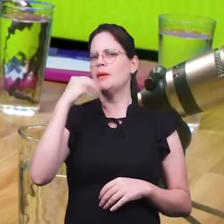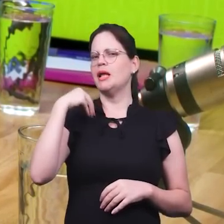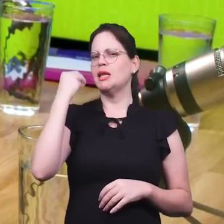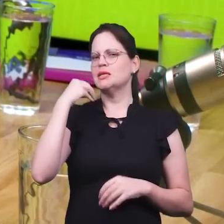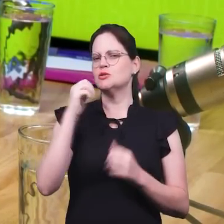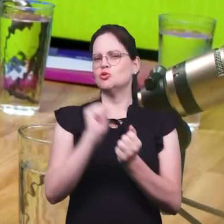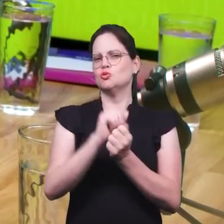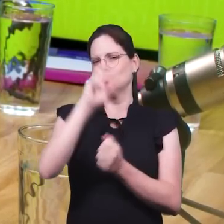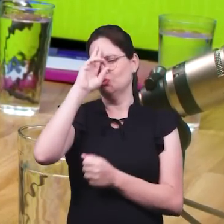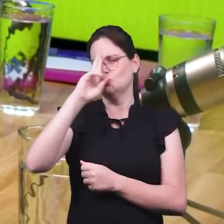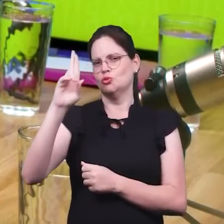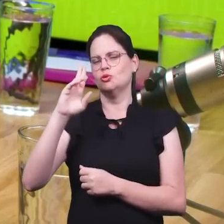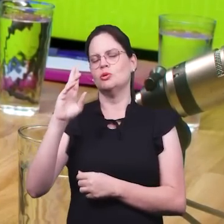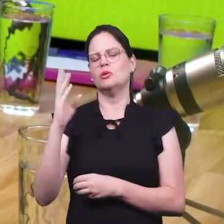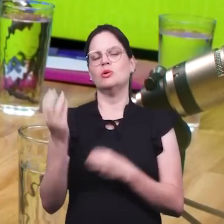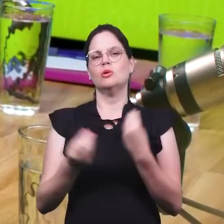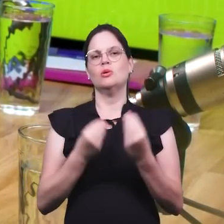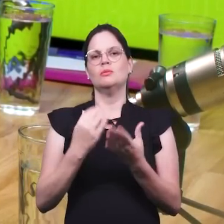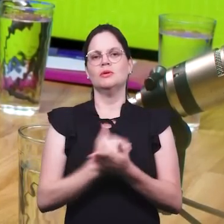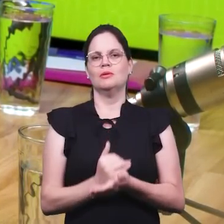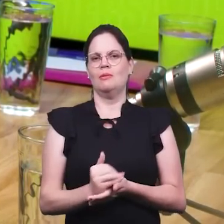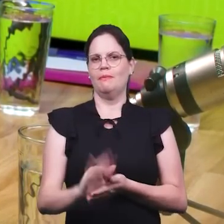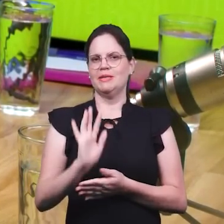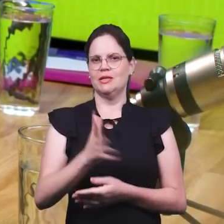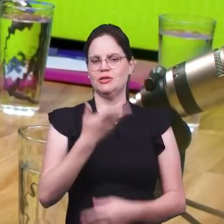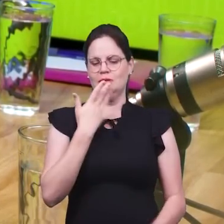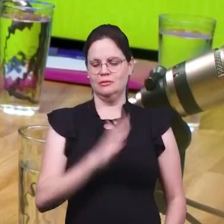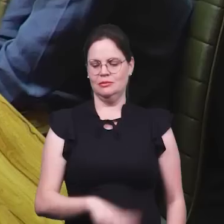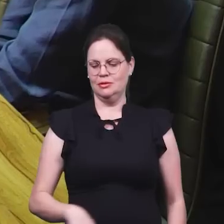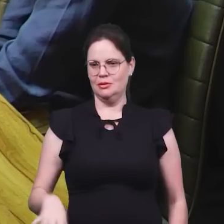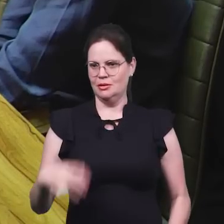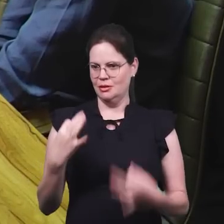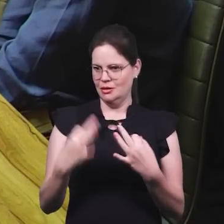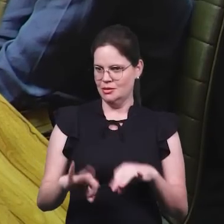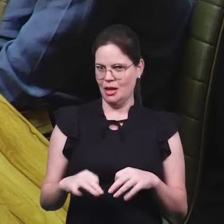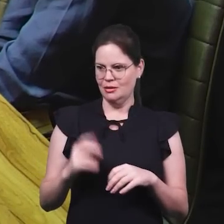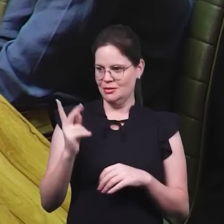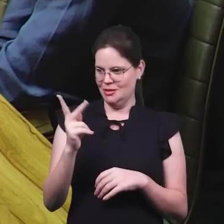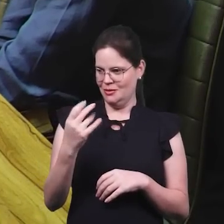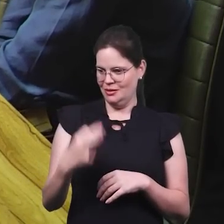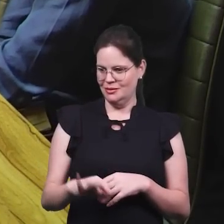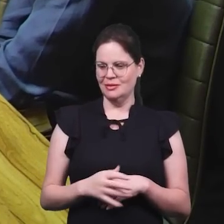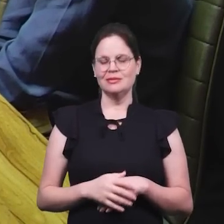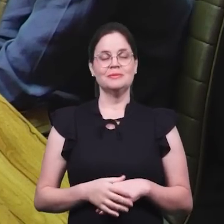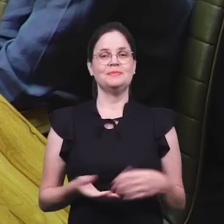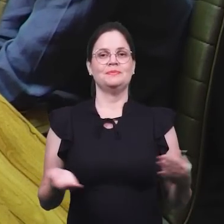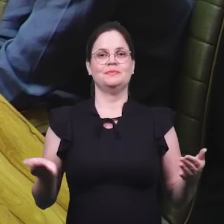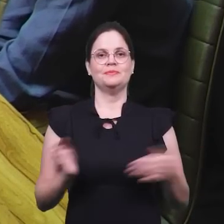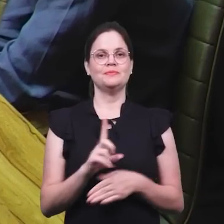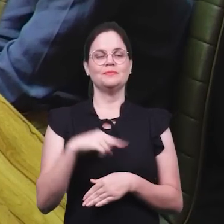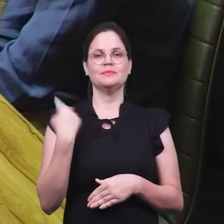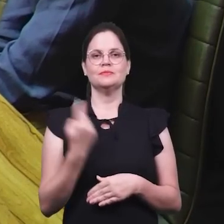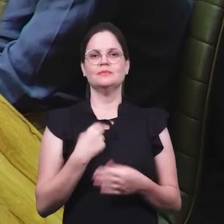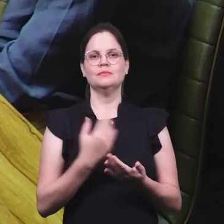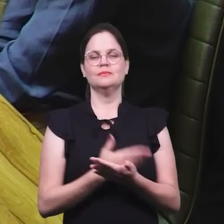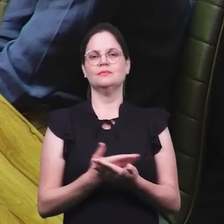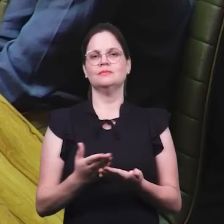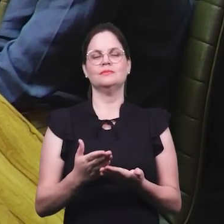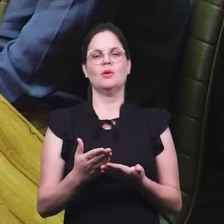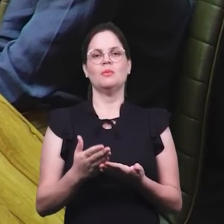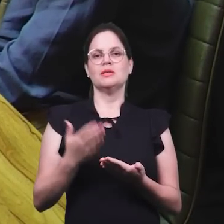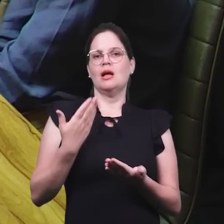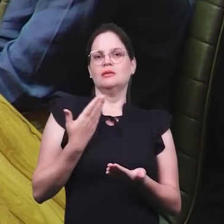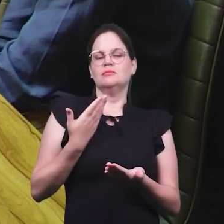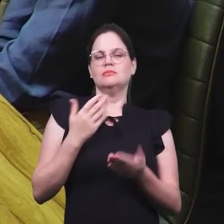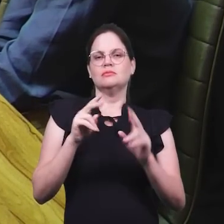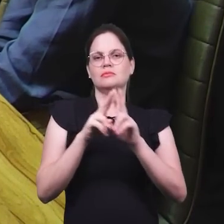começa muito desde pequeno. Não é, Daniel? Uhum. Não é, Tainá? Sim. E hoje nós vamos estar falando da